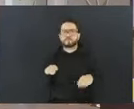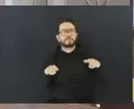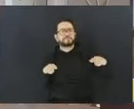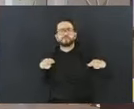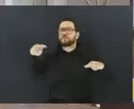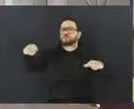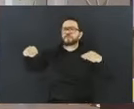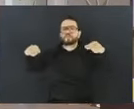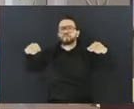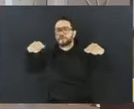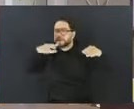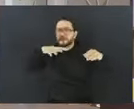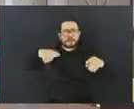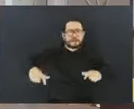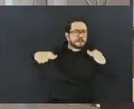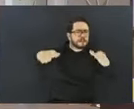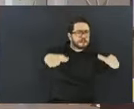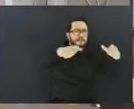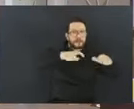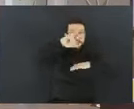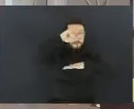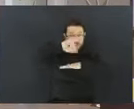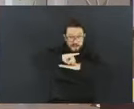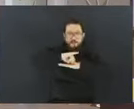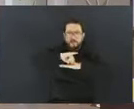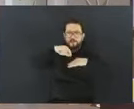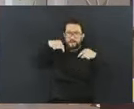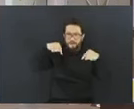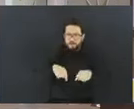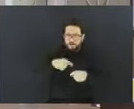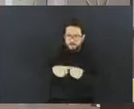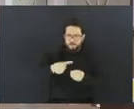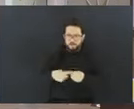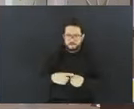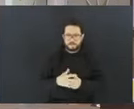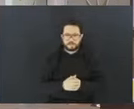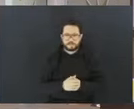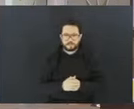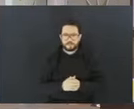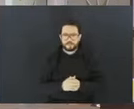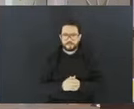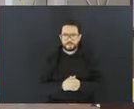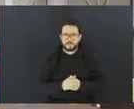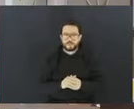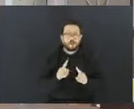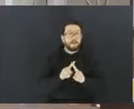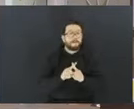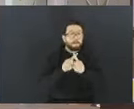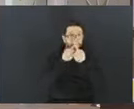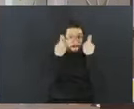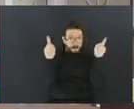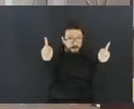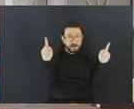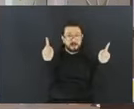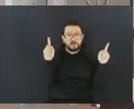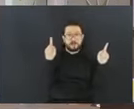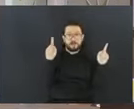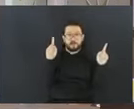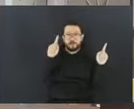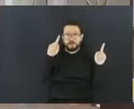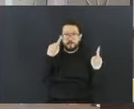ali mais central do estado, da cidade. Mas de forma bem objetiva, o policiamento de motos também tem dado um